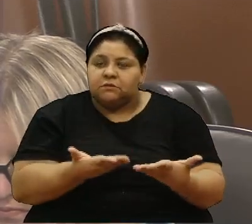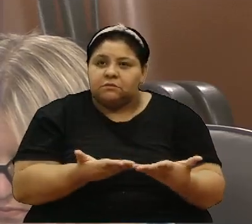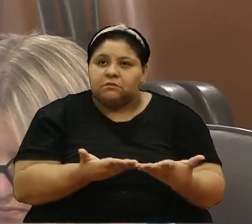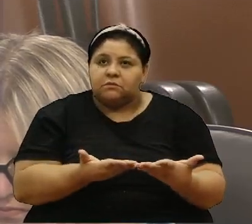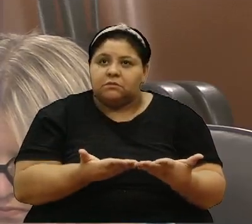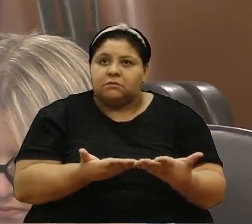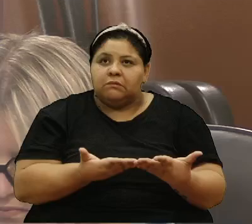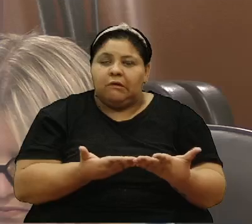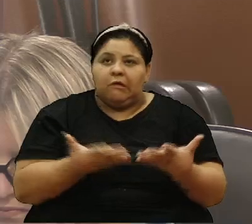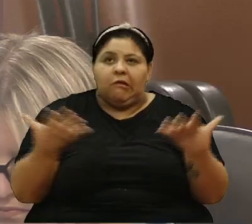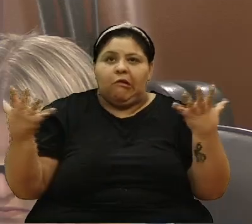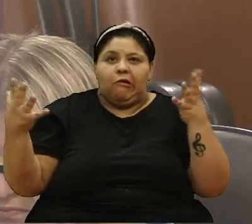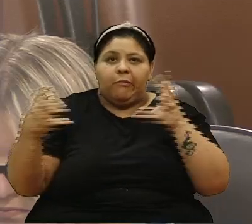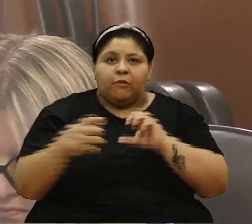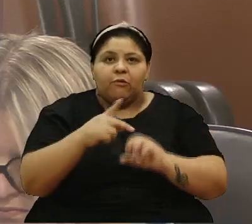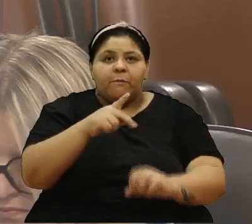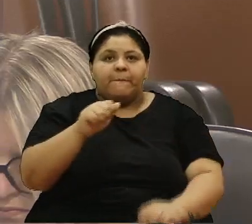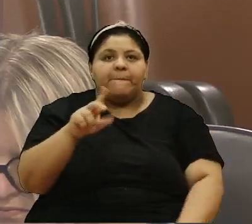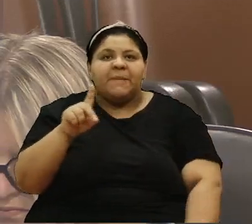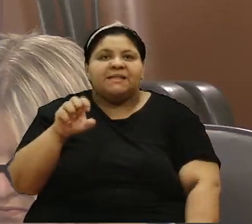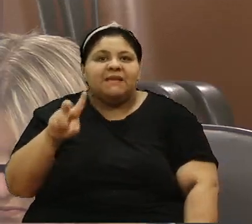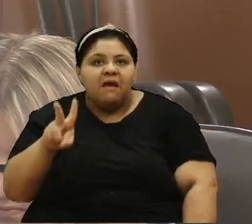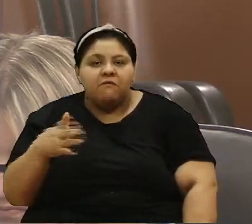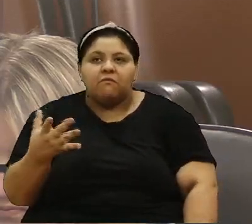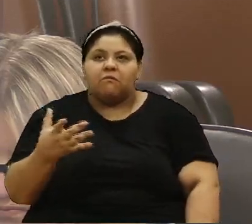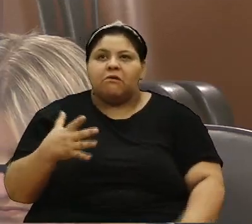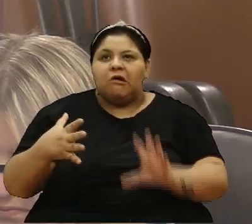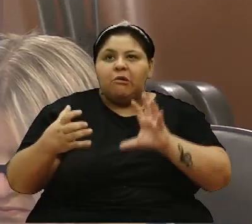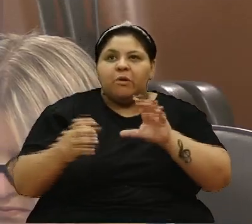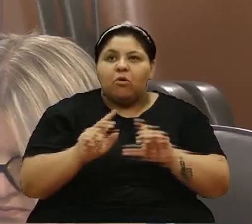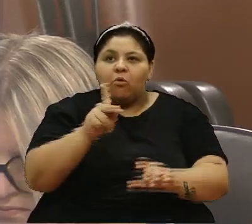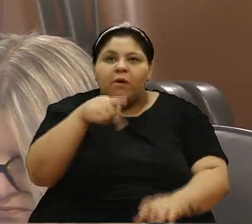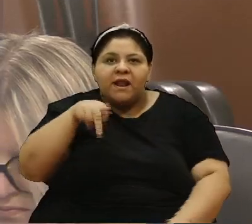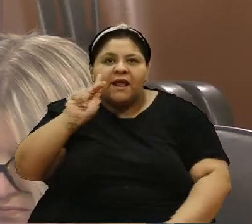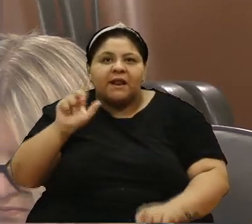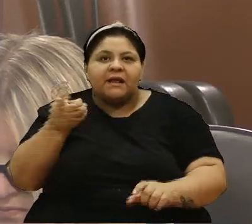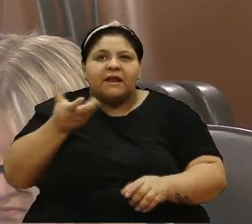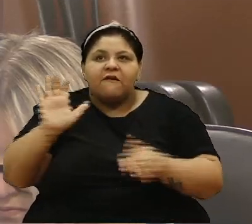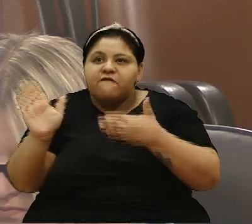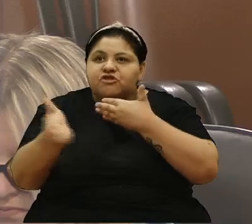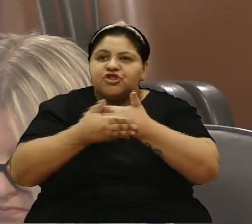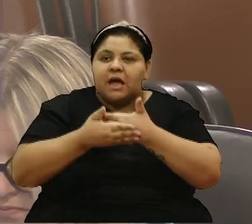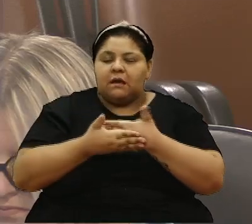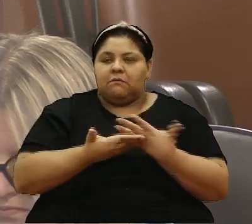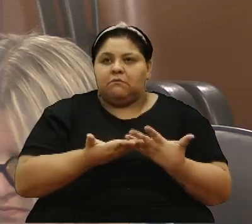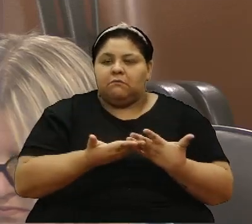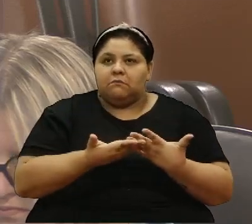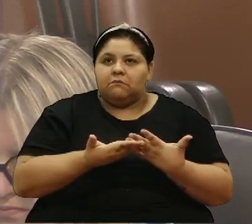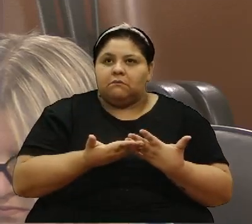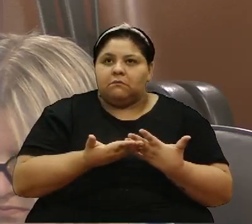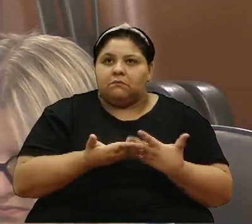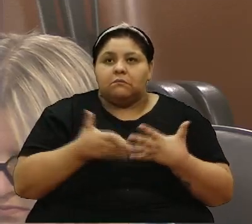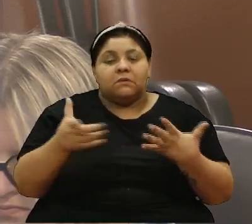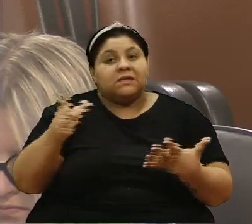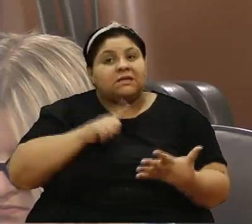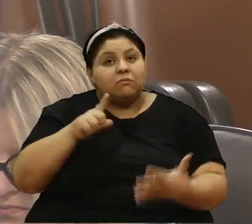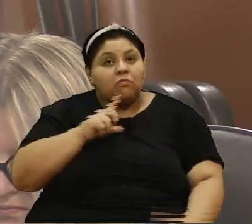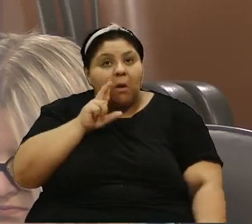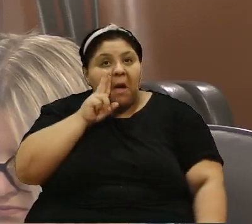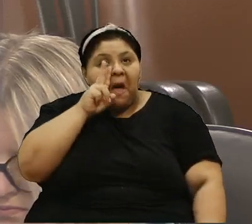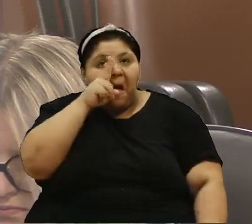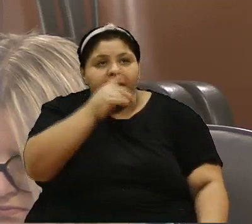brigou com a PADEV, brigou com o Ellen Keller, queria fechar o Ellen Keller. Então, nós temos que fortalecer